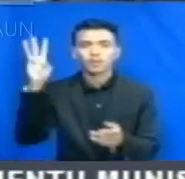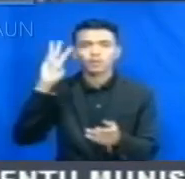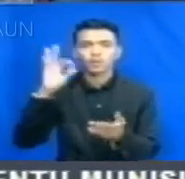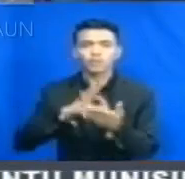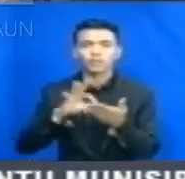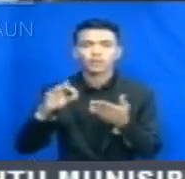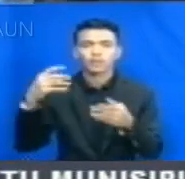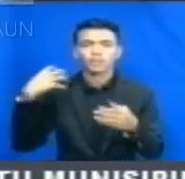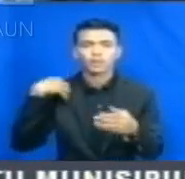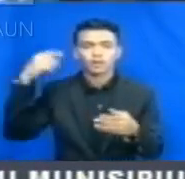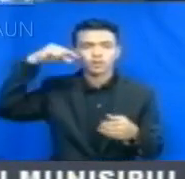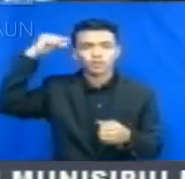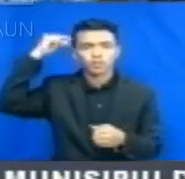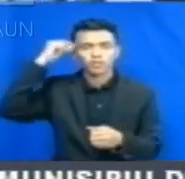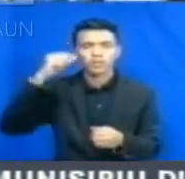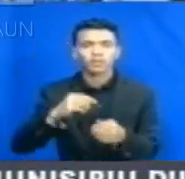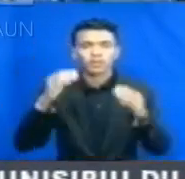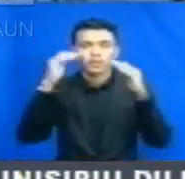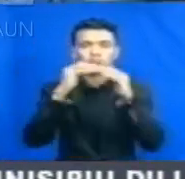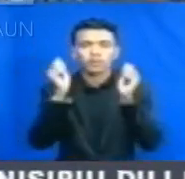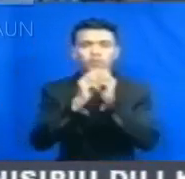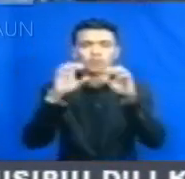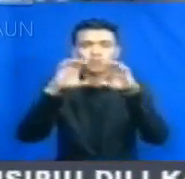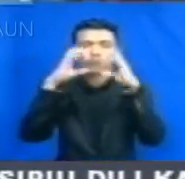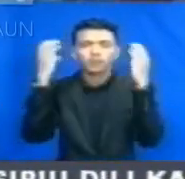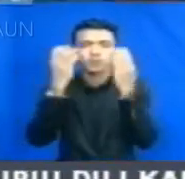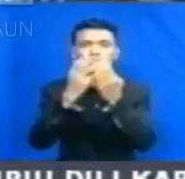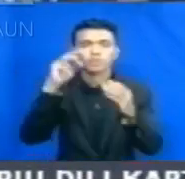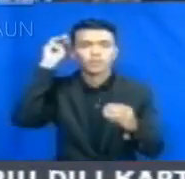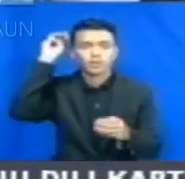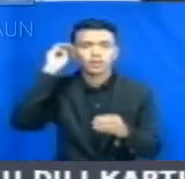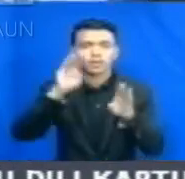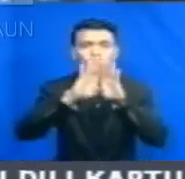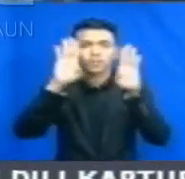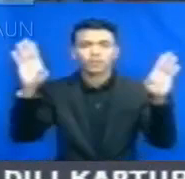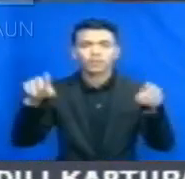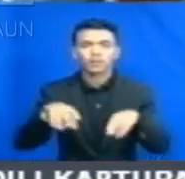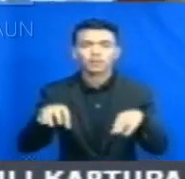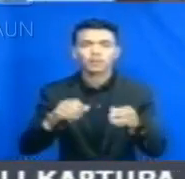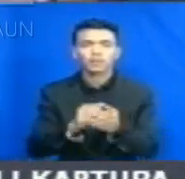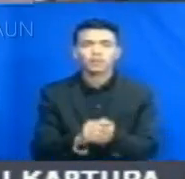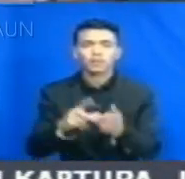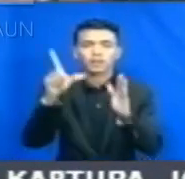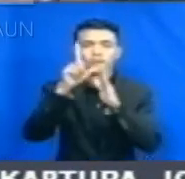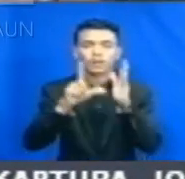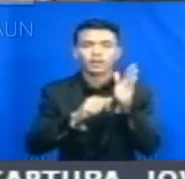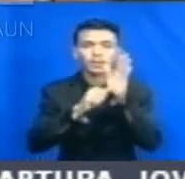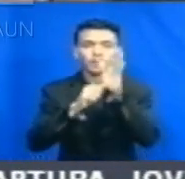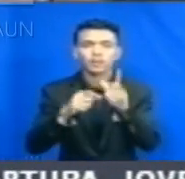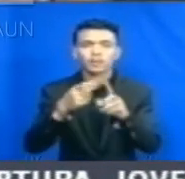Quarta-feira, né, Iha Palácio Governo reuniu um Conselho Ministro Ordinária, aprovando o projeto decreto-lei, nebe